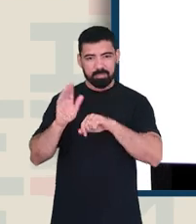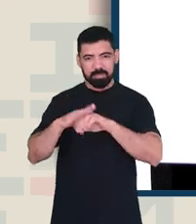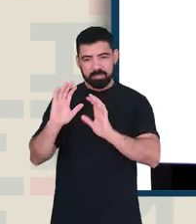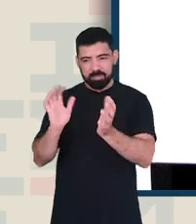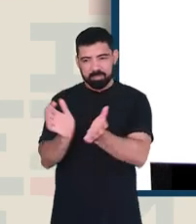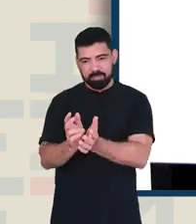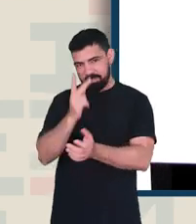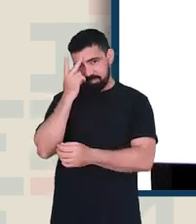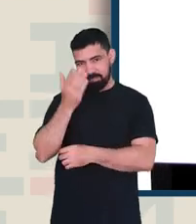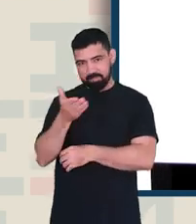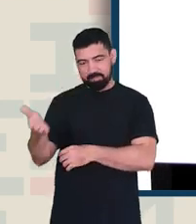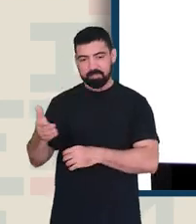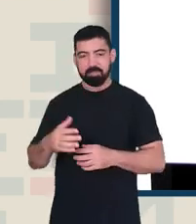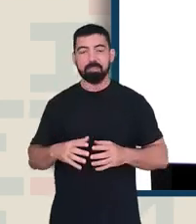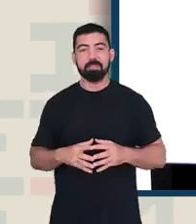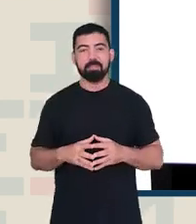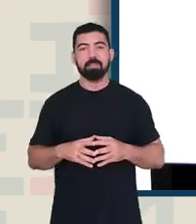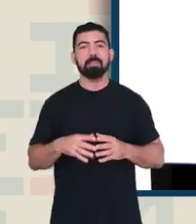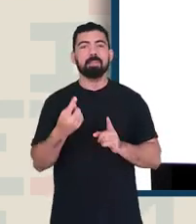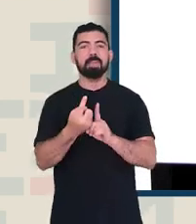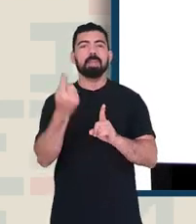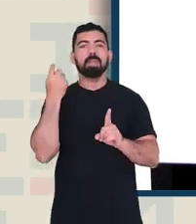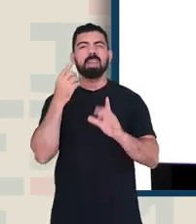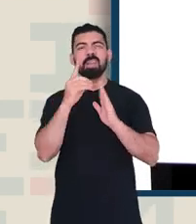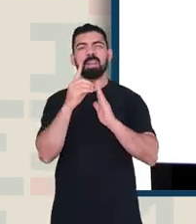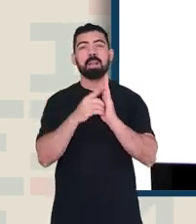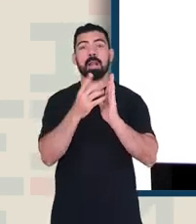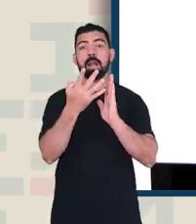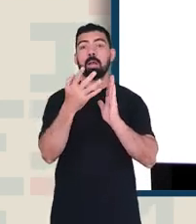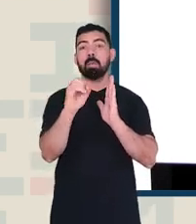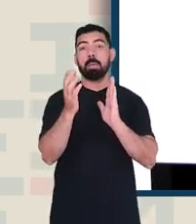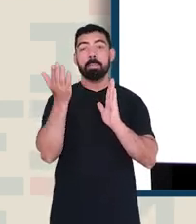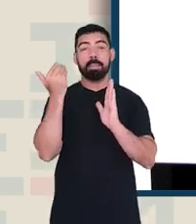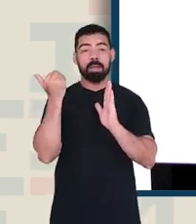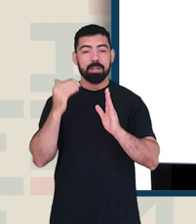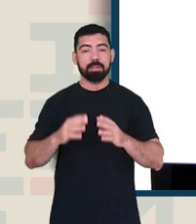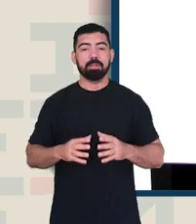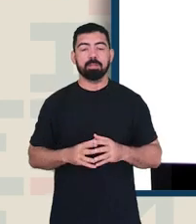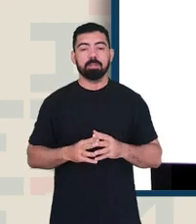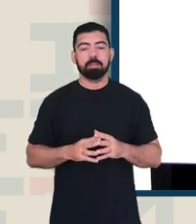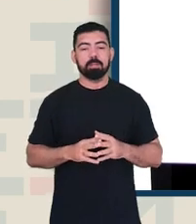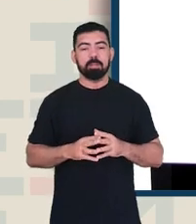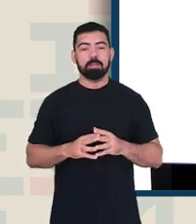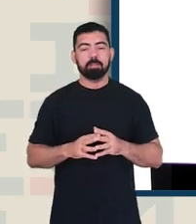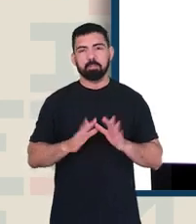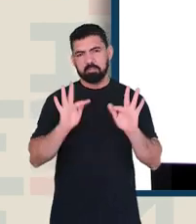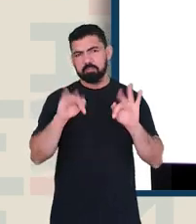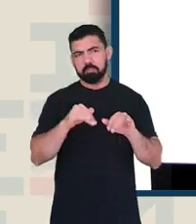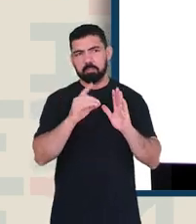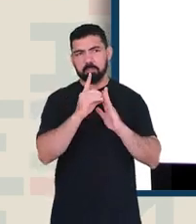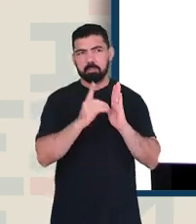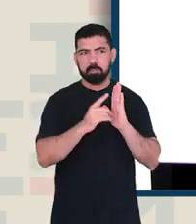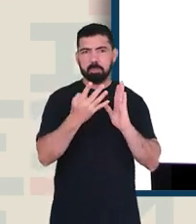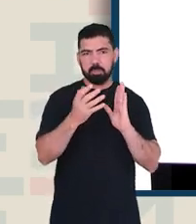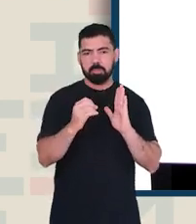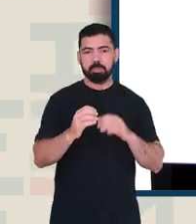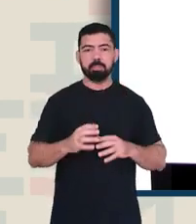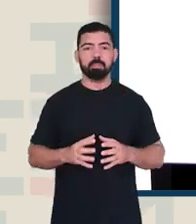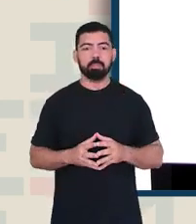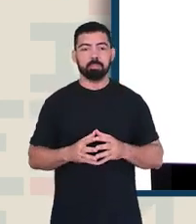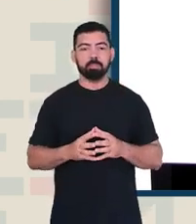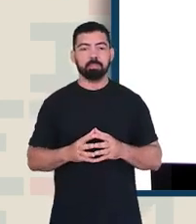gente, deste pessoal, lá na década de 40, certo? Final da década de 40.